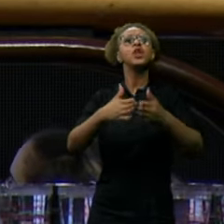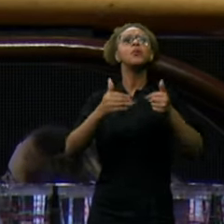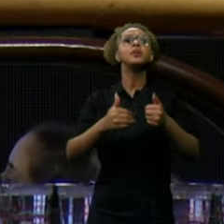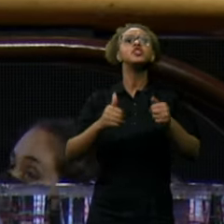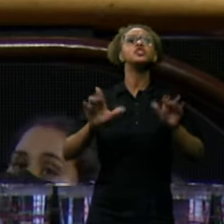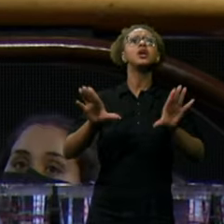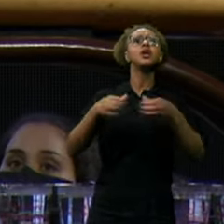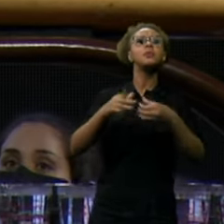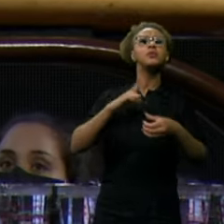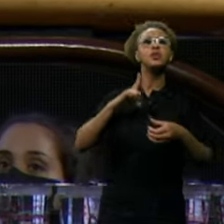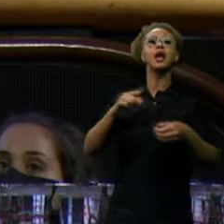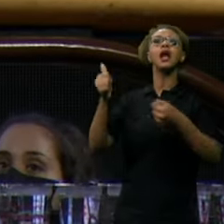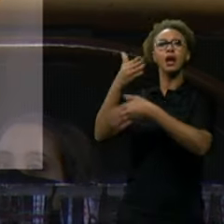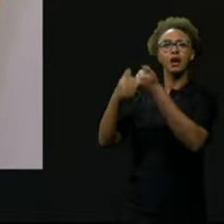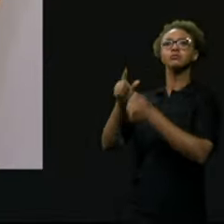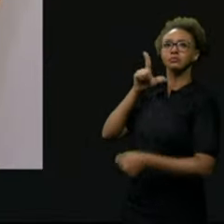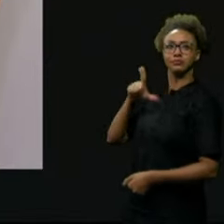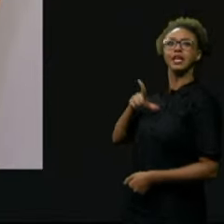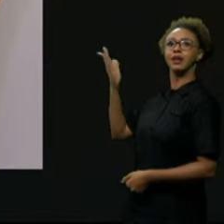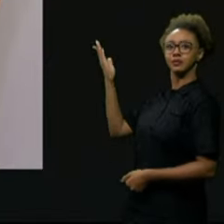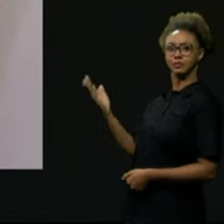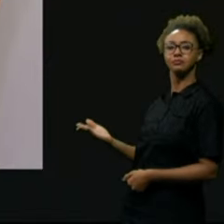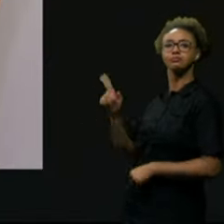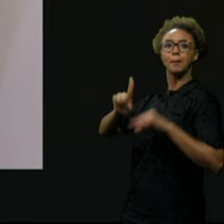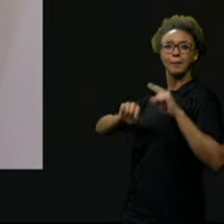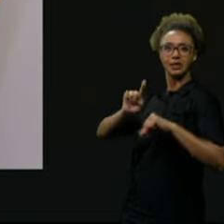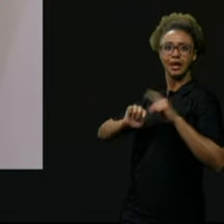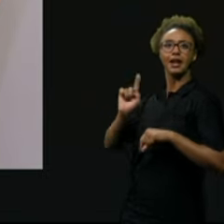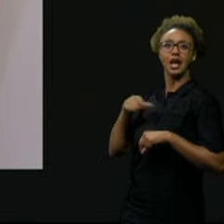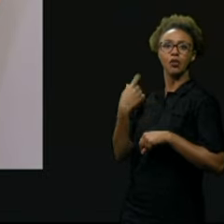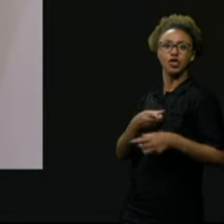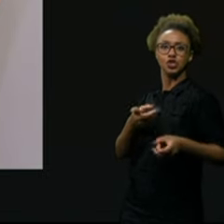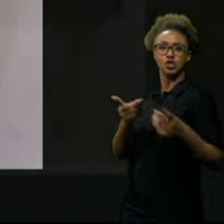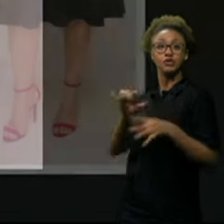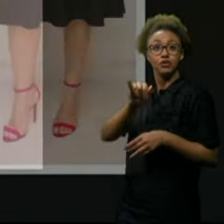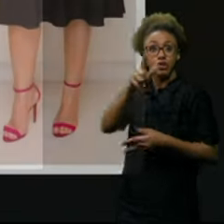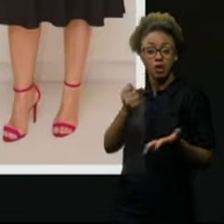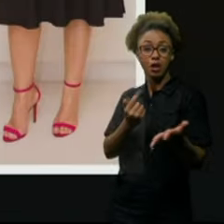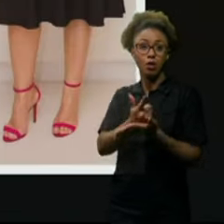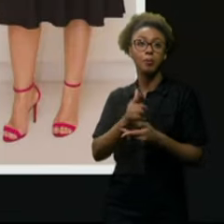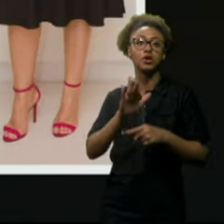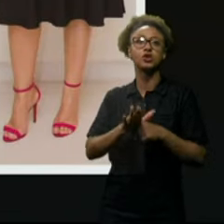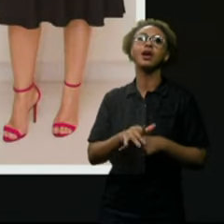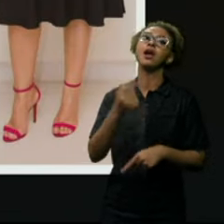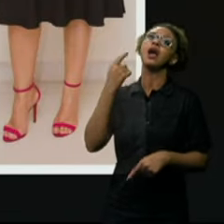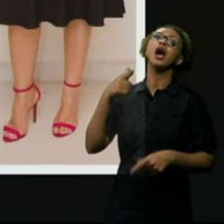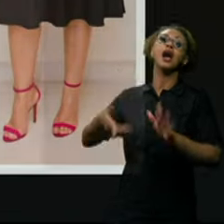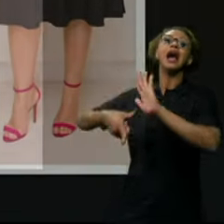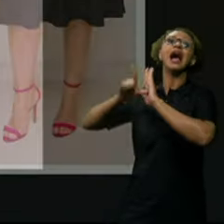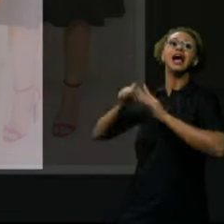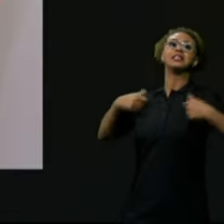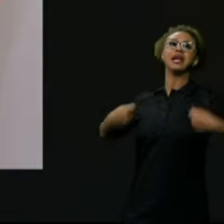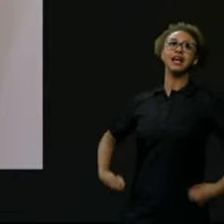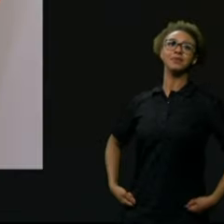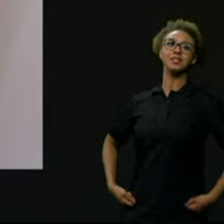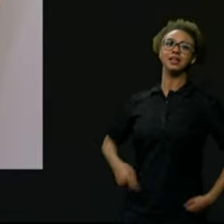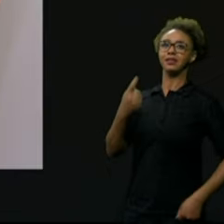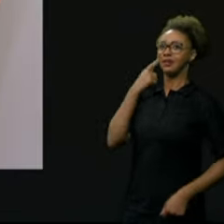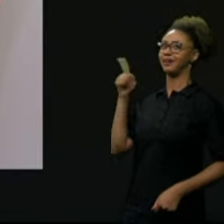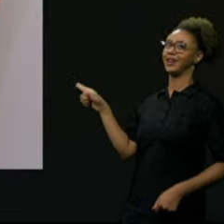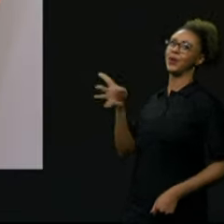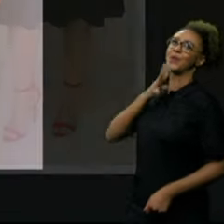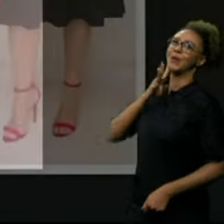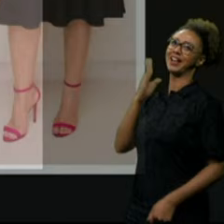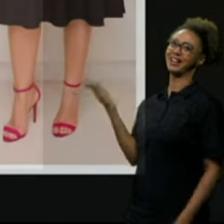da mídia colocar não sei se tem aí mas estão aí Alguns dos produtos né que quando você adquire esse ali a cara de vocês gente avistou a Sadia Z